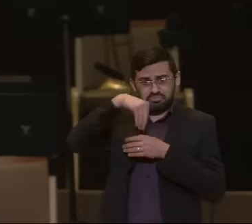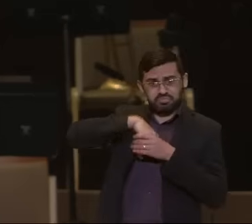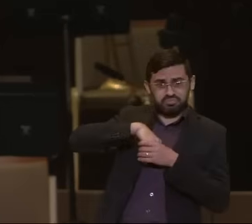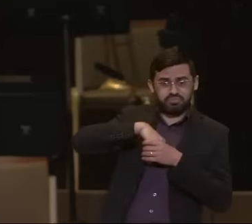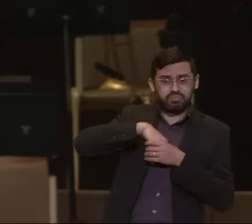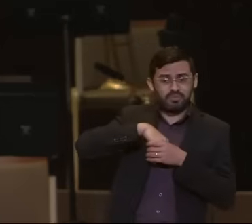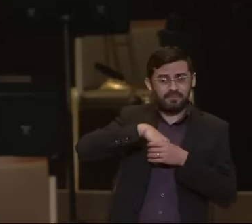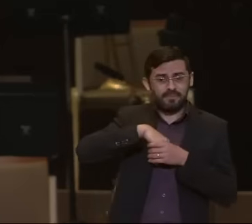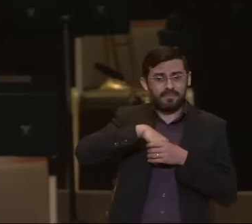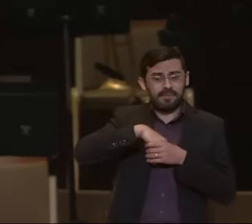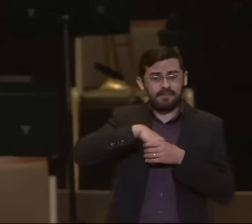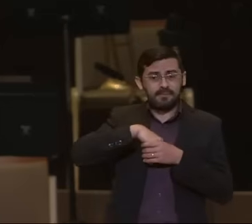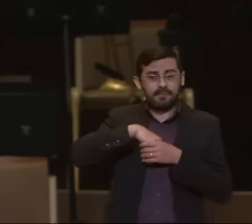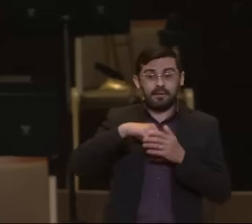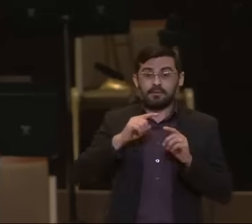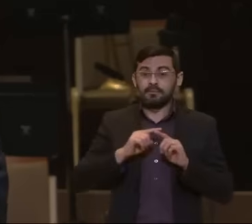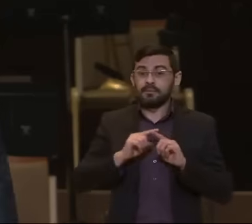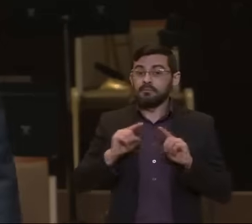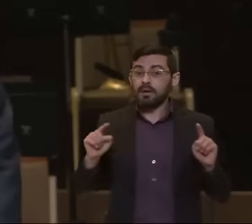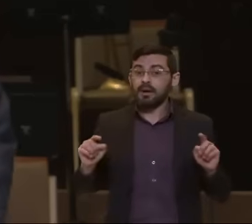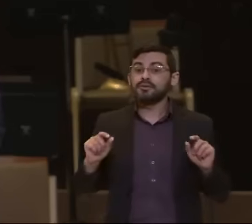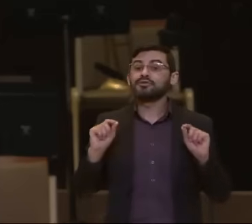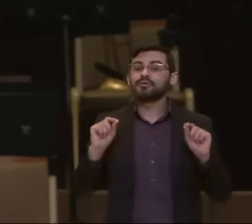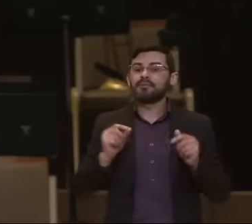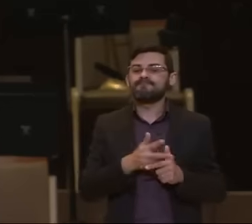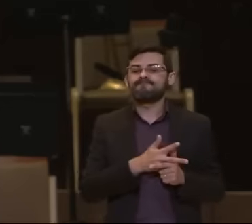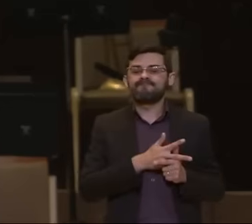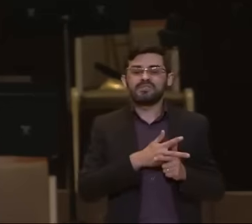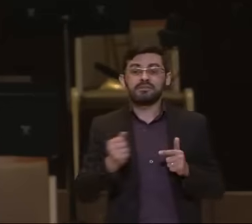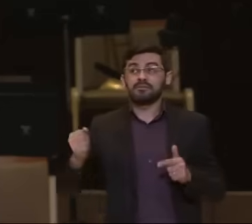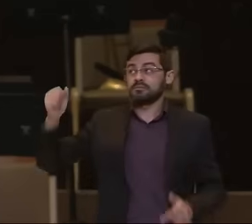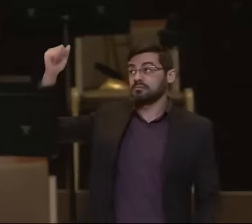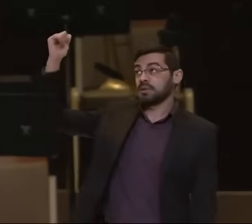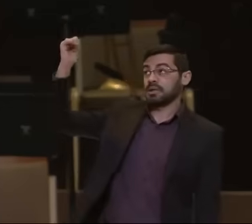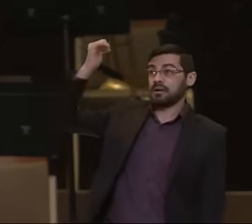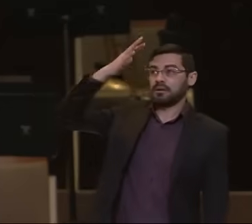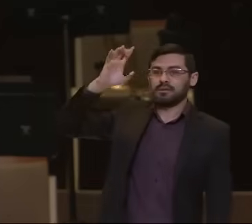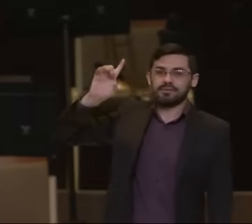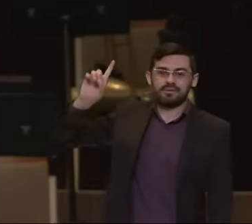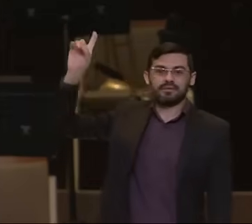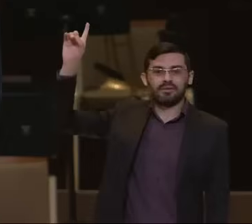interiores, mas que são vencidos pela graça de